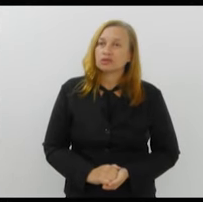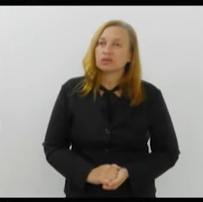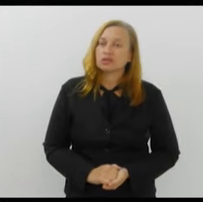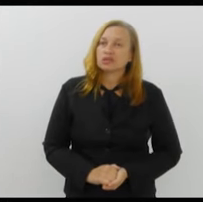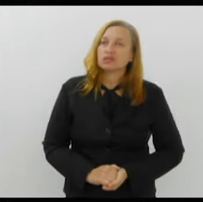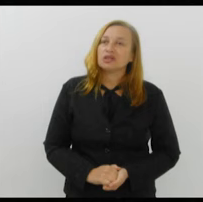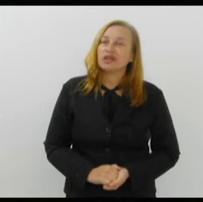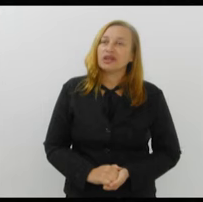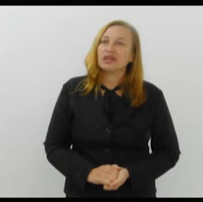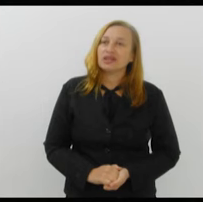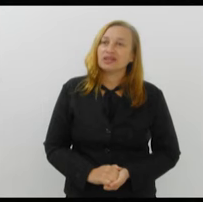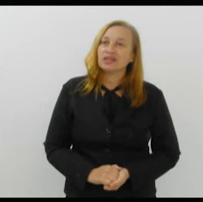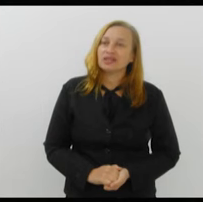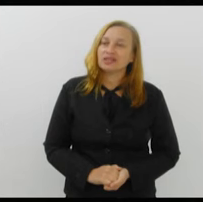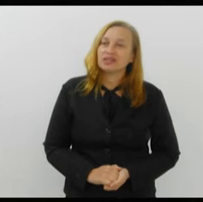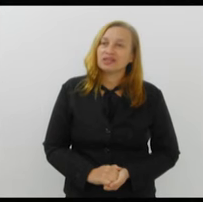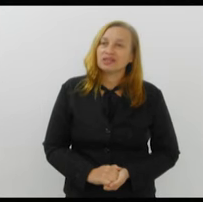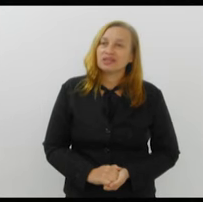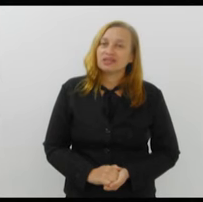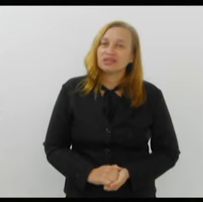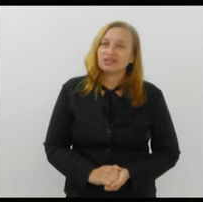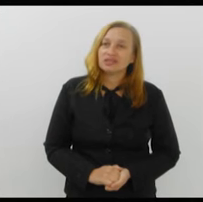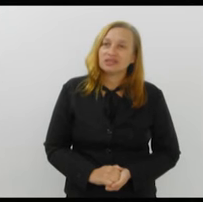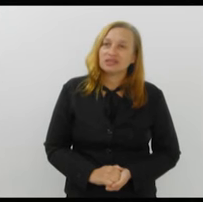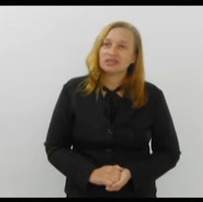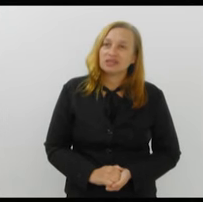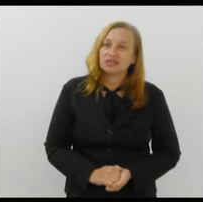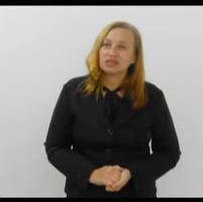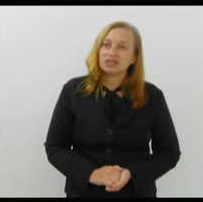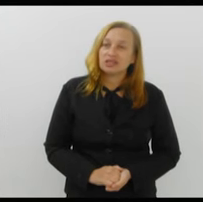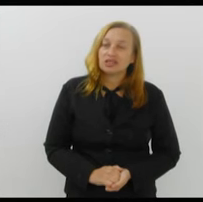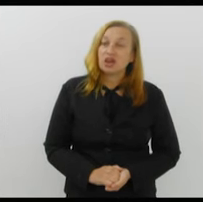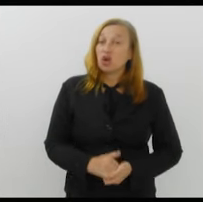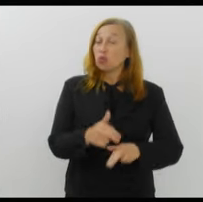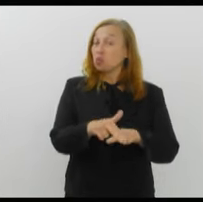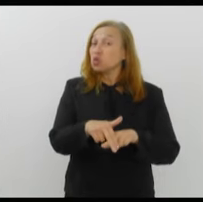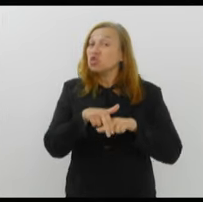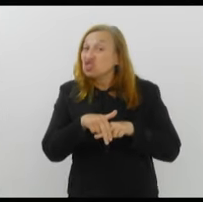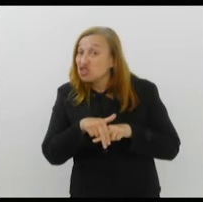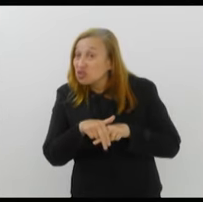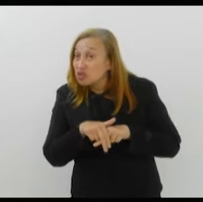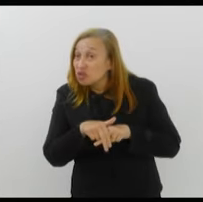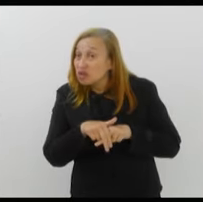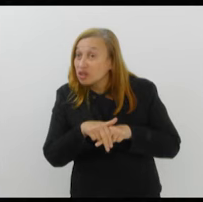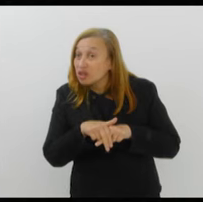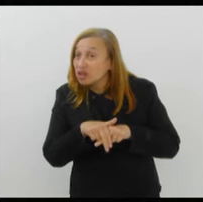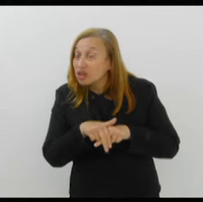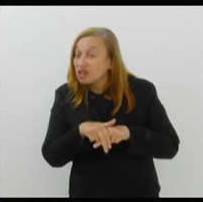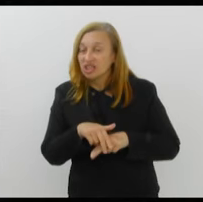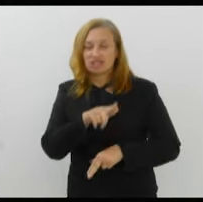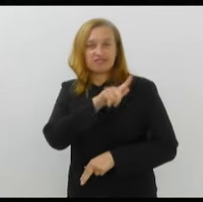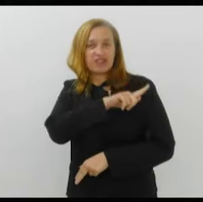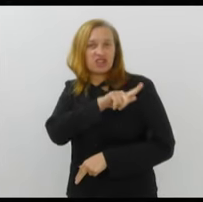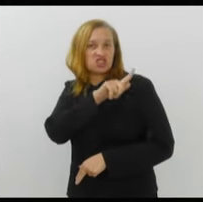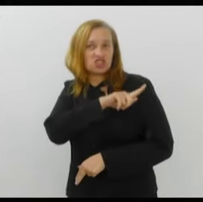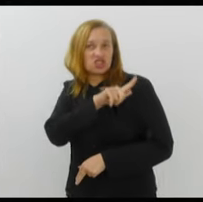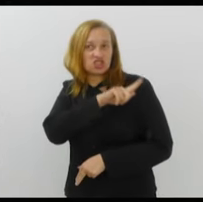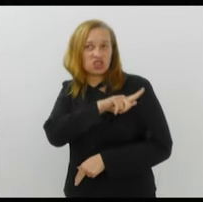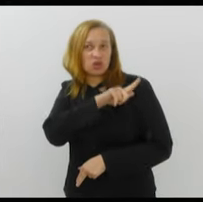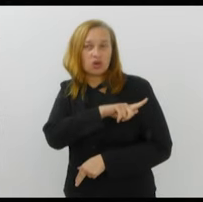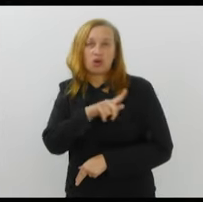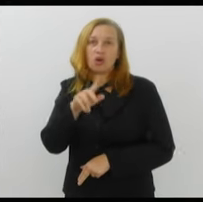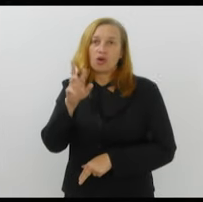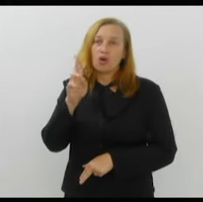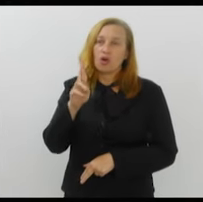Em chamas está aquela cidade. E por conta e graça da gestão Rodrigo